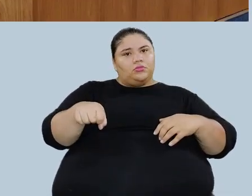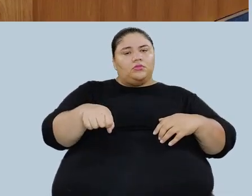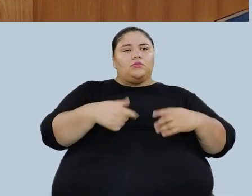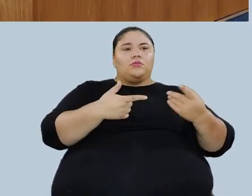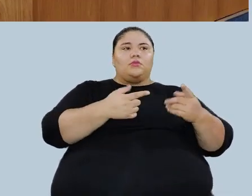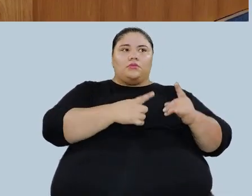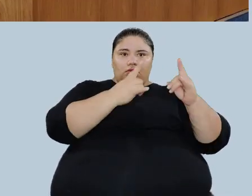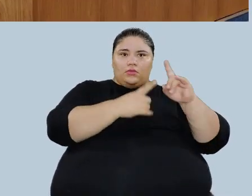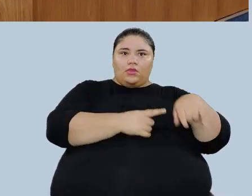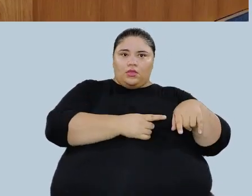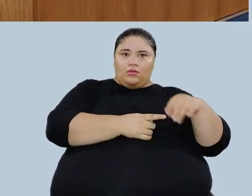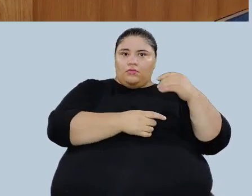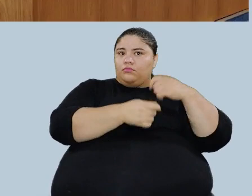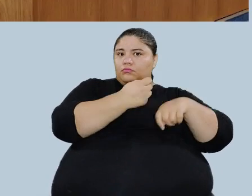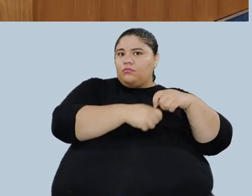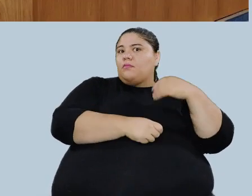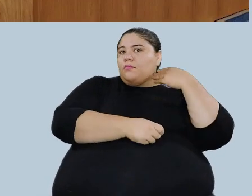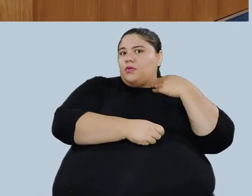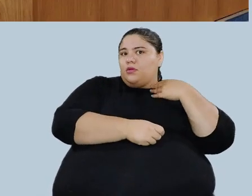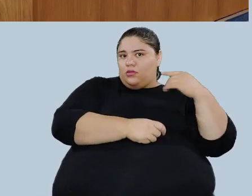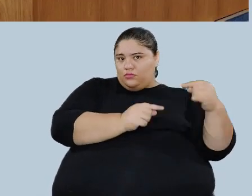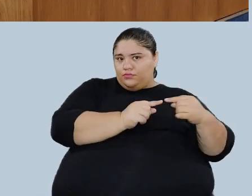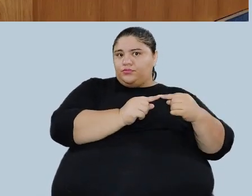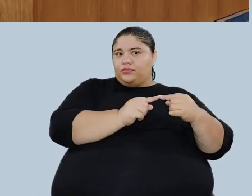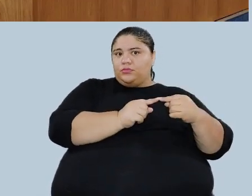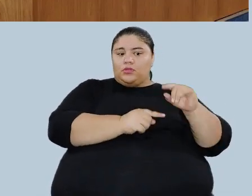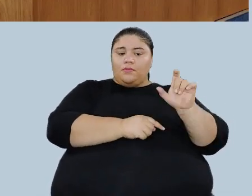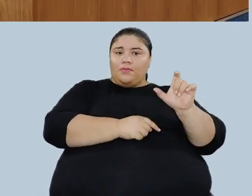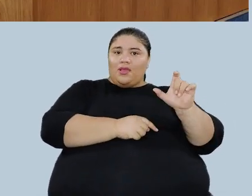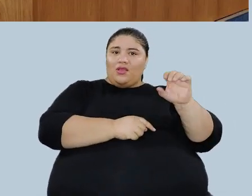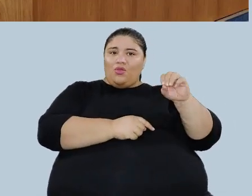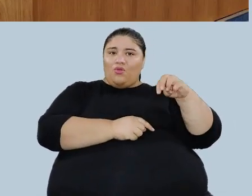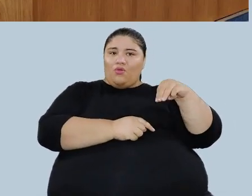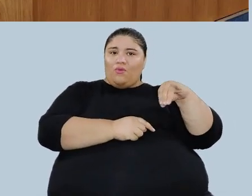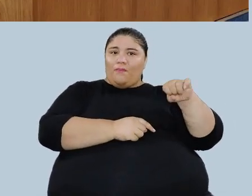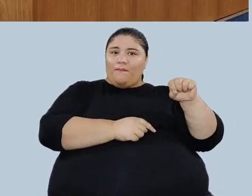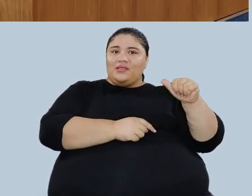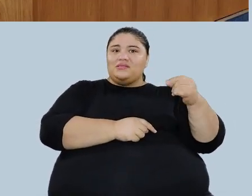comissões bancárias? Então, esse termo comissão vai dar margem à discussão.